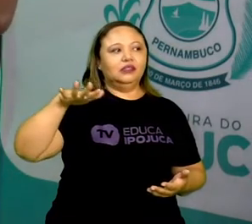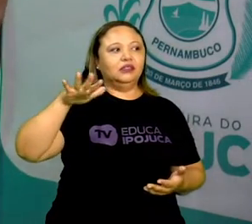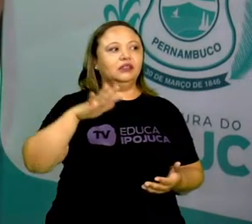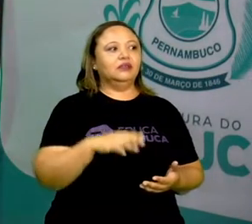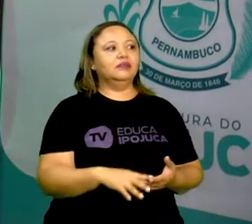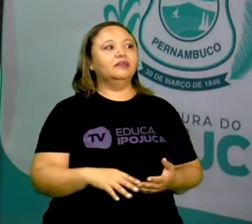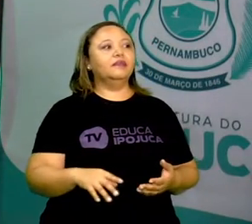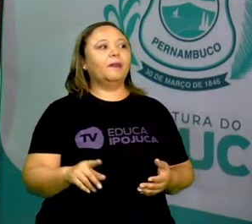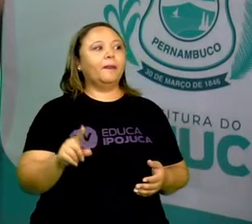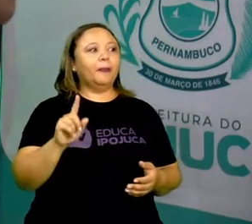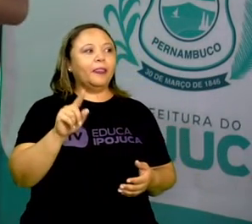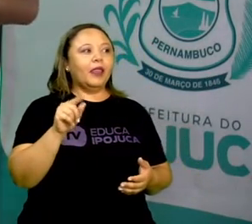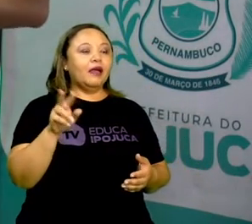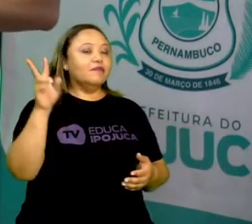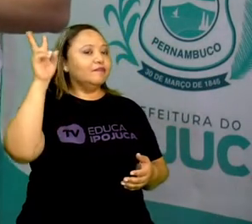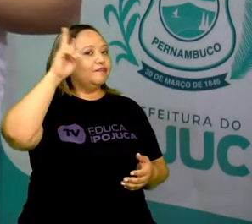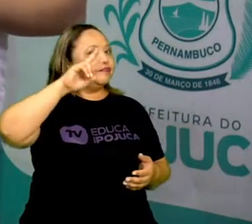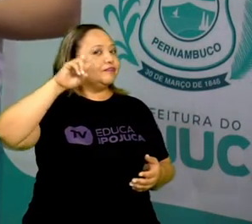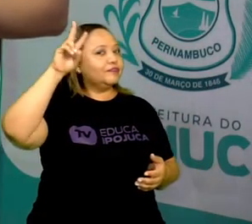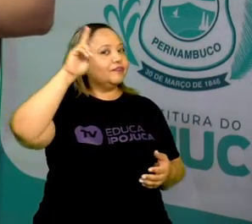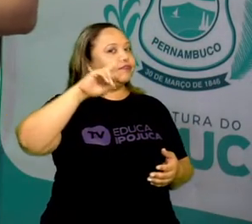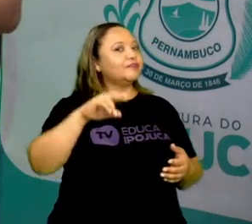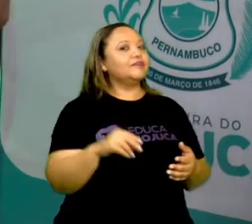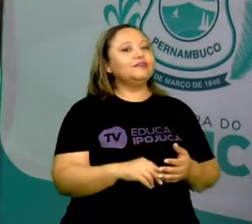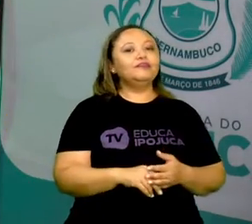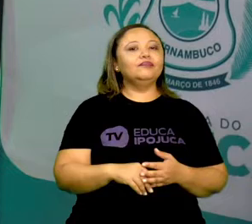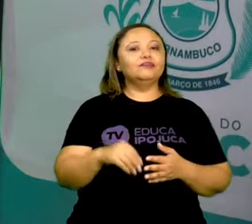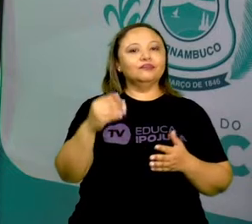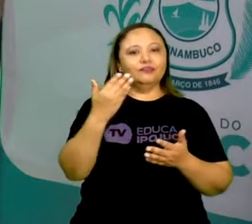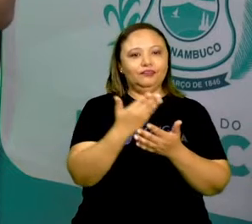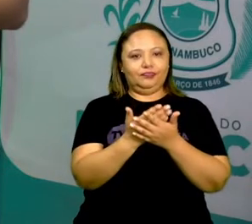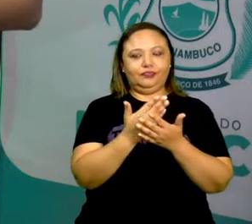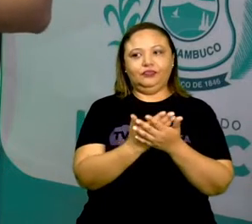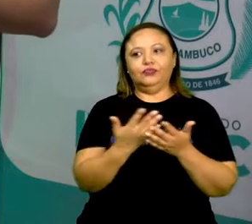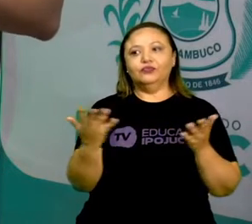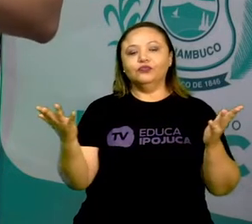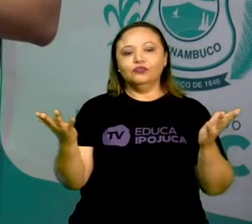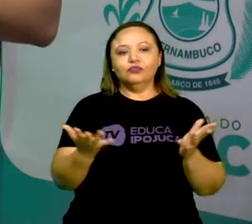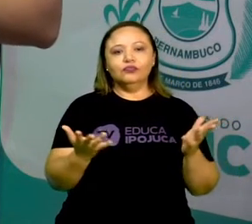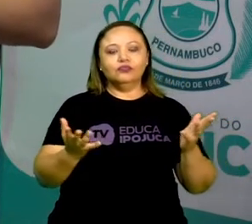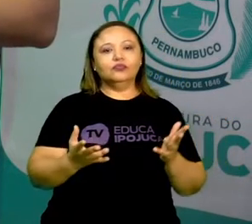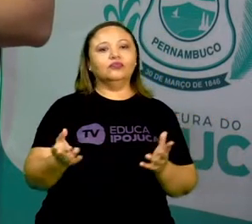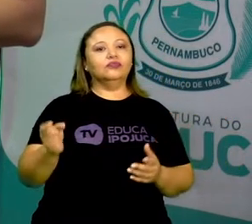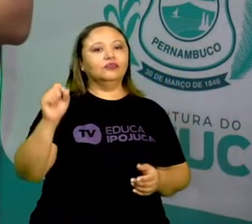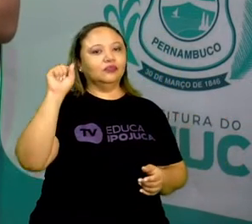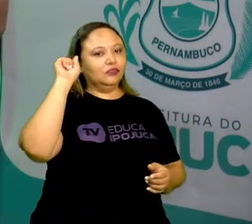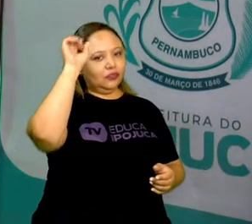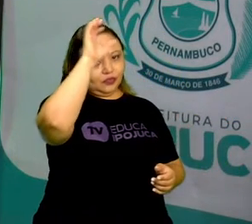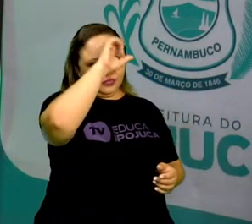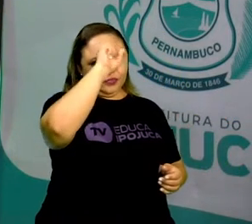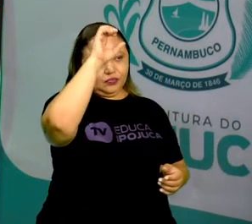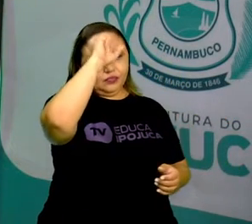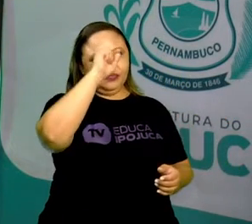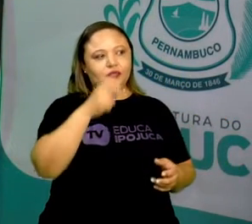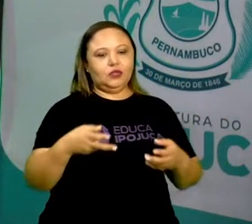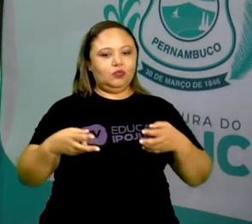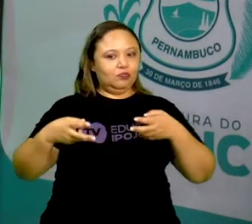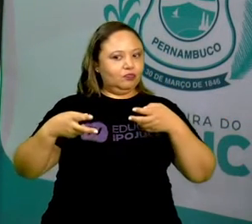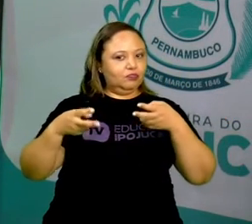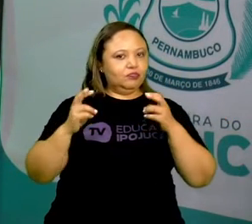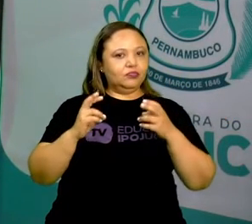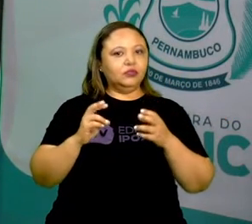e agora vamos fazer a revisão da nossa aula na nossa aula de hoje a gente pode perceber aqui